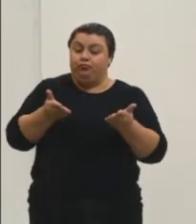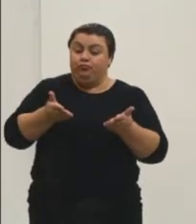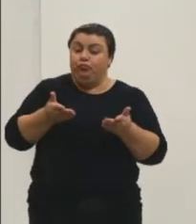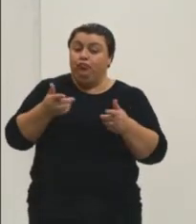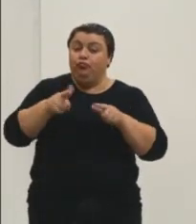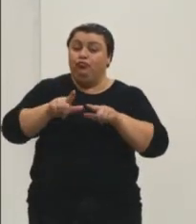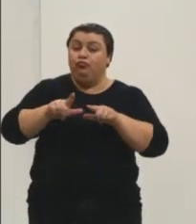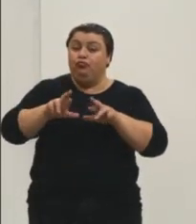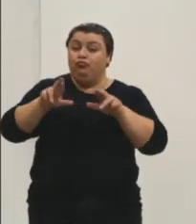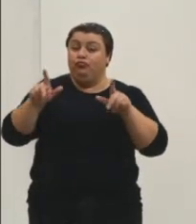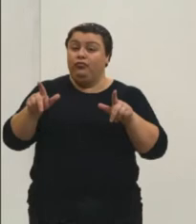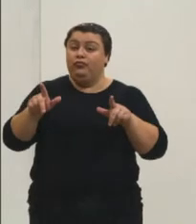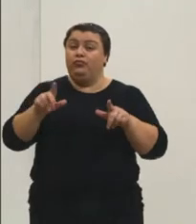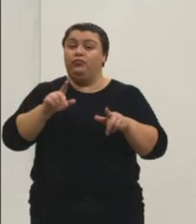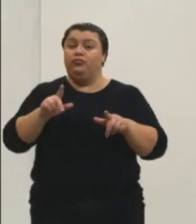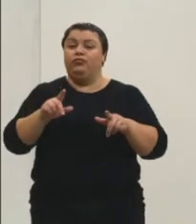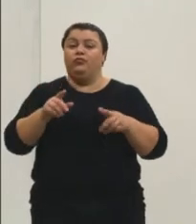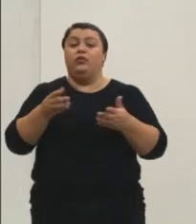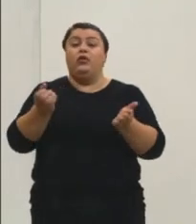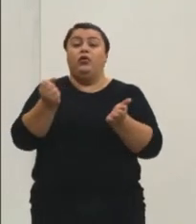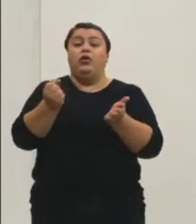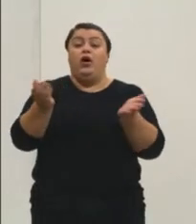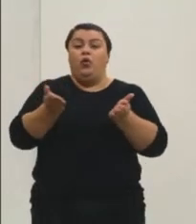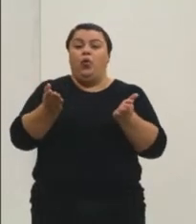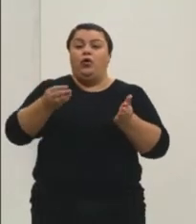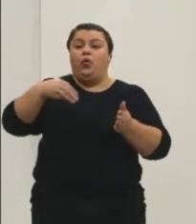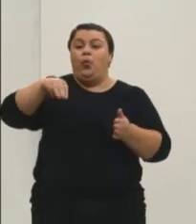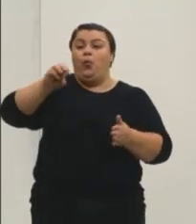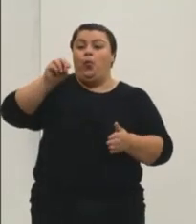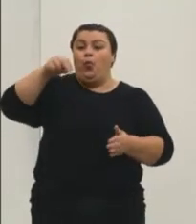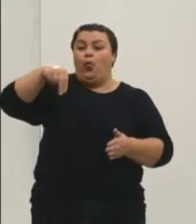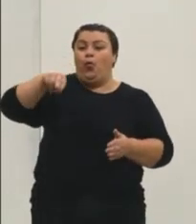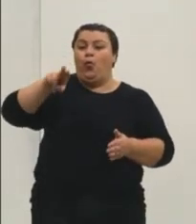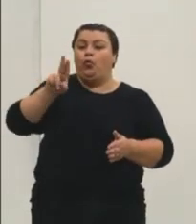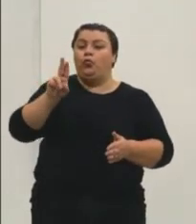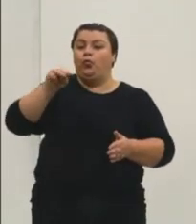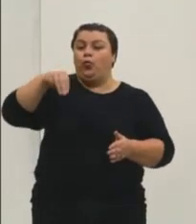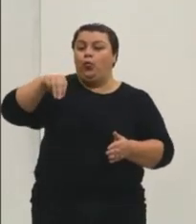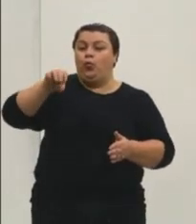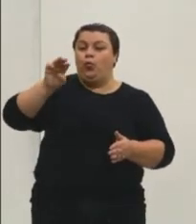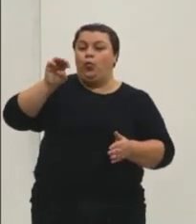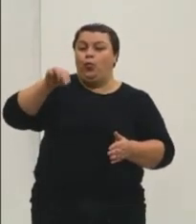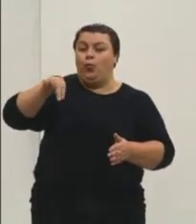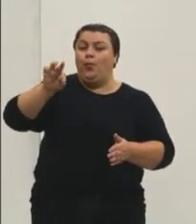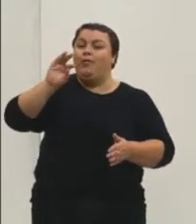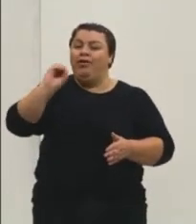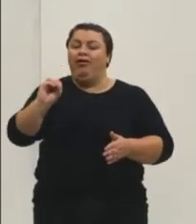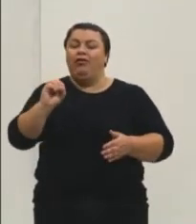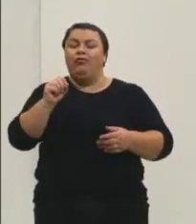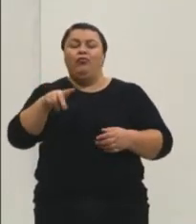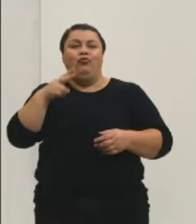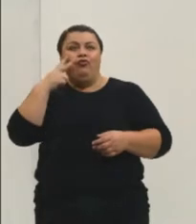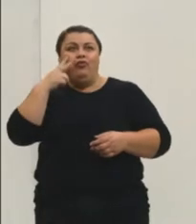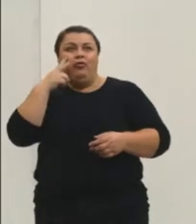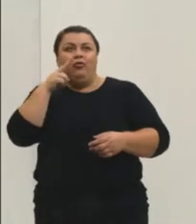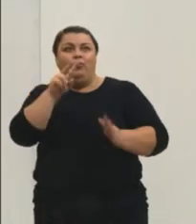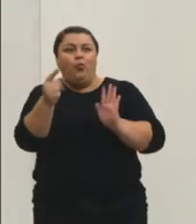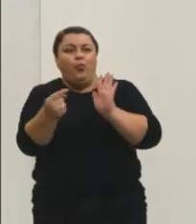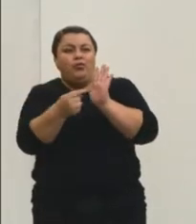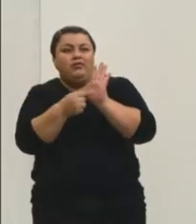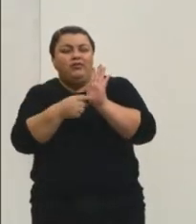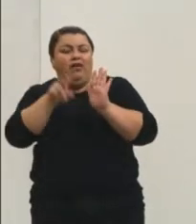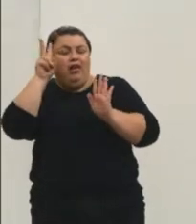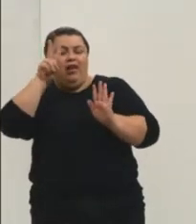e o monumento o monumento ele já tem uma intenção de lembrança uma intenção de remeter ao